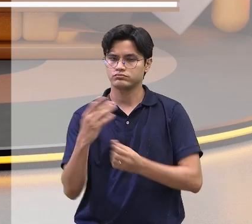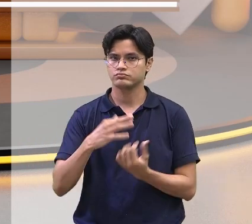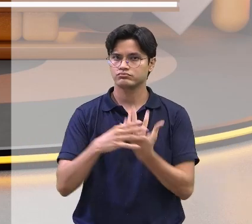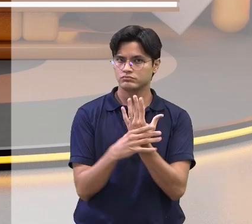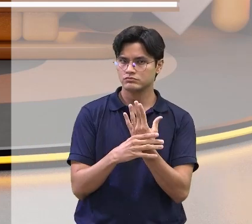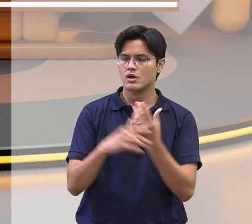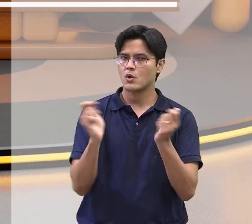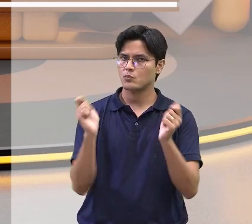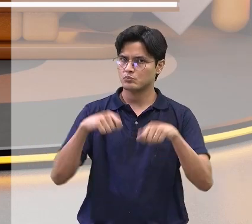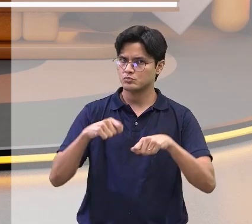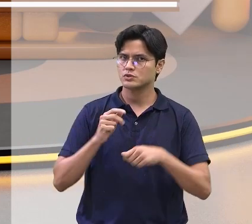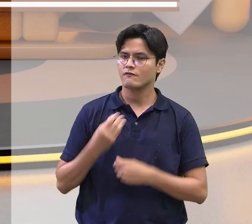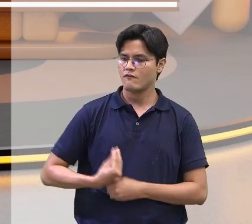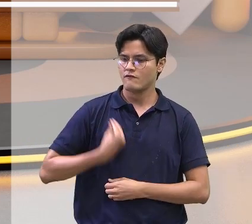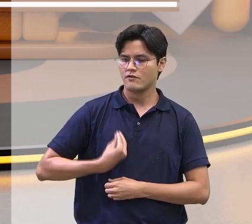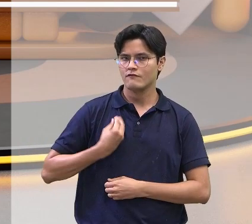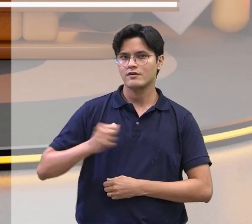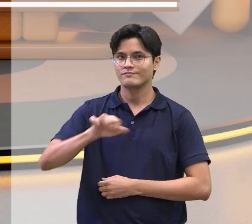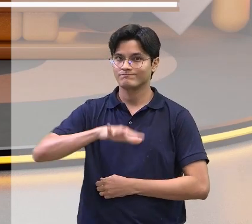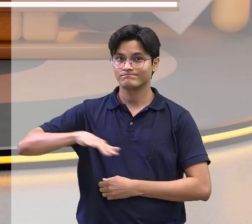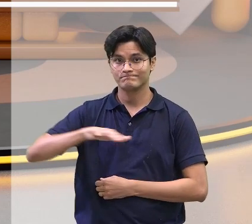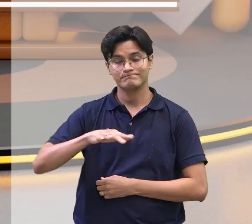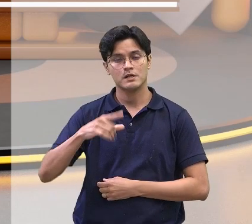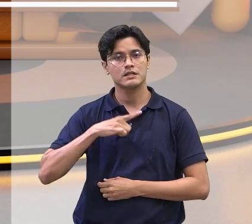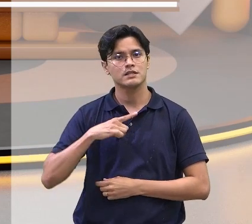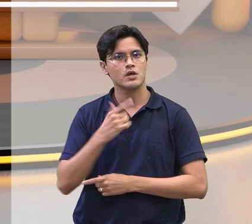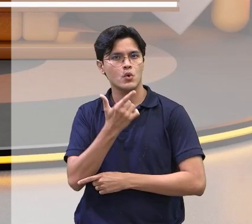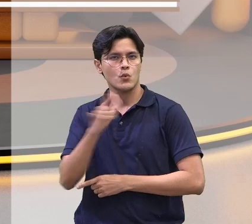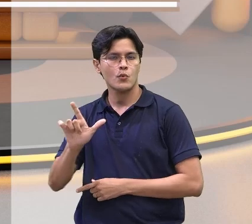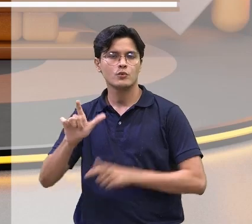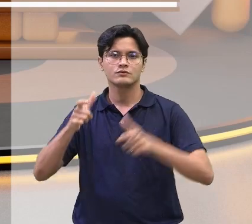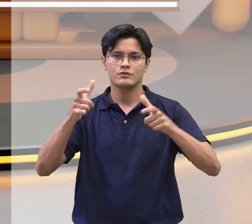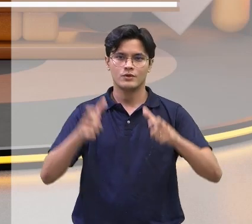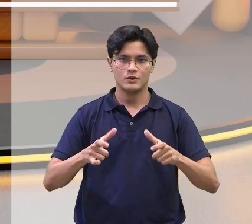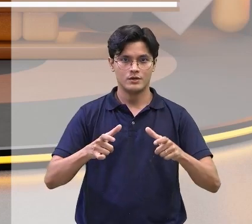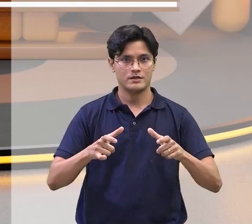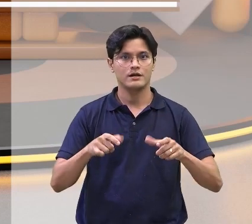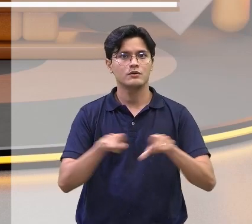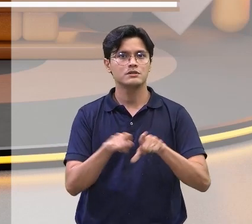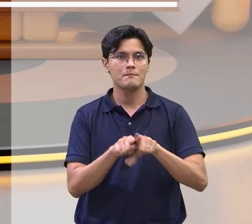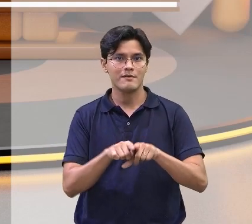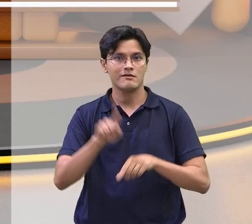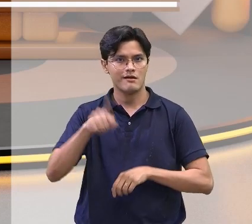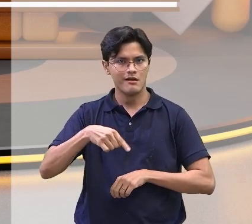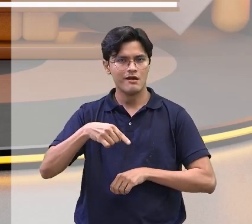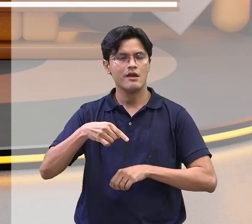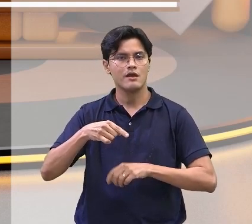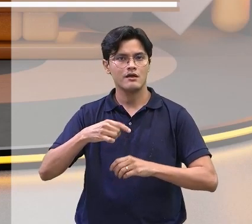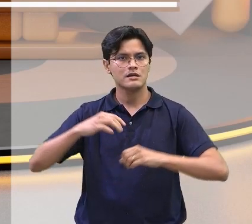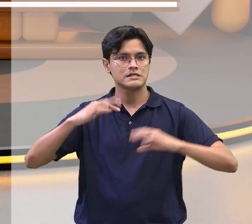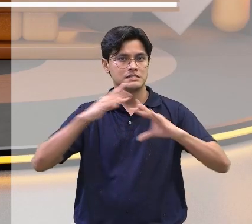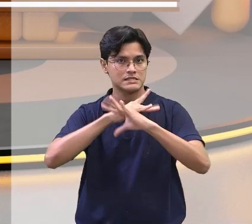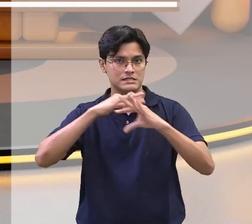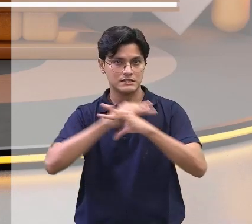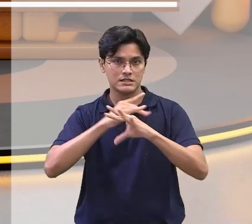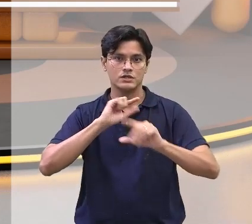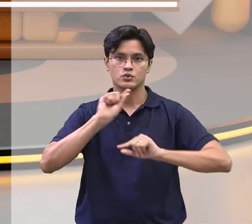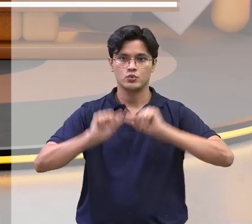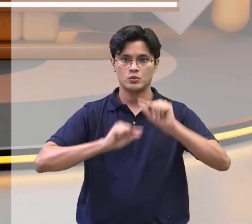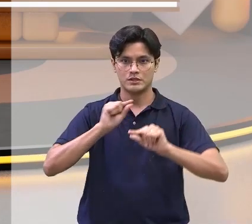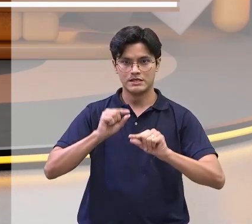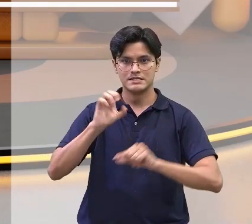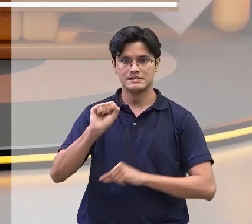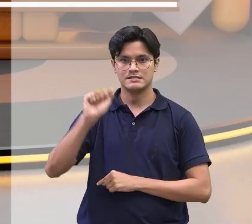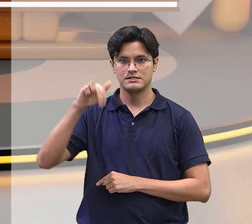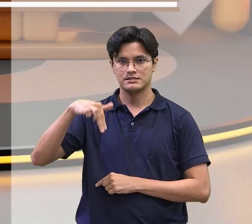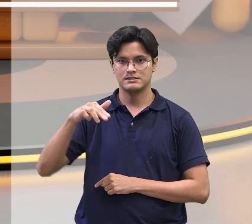nesse local. Um outro local, que na verdade é uma cidade, é São Pedro do Atacama. Ele